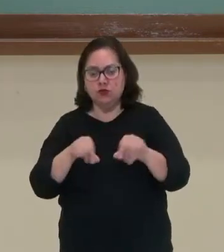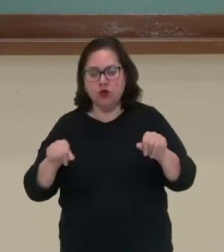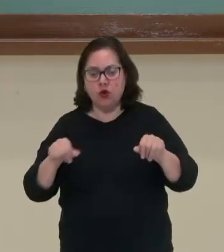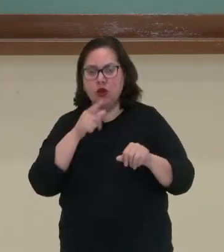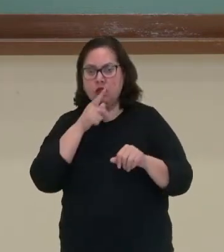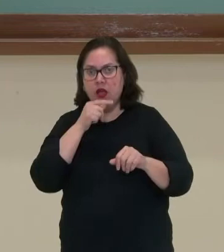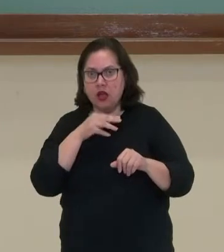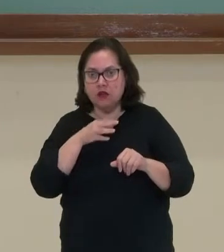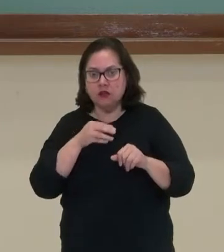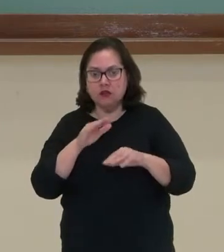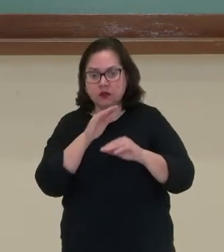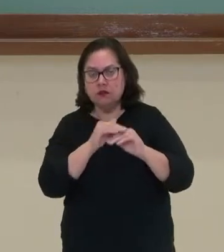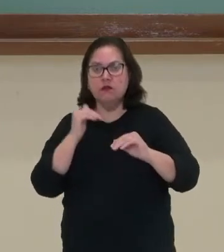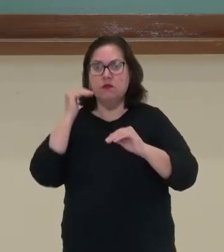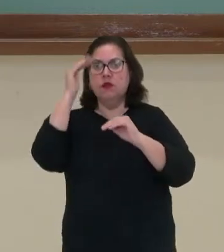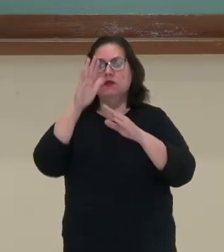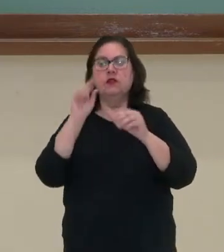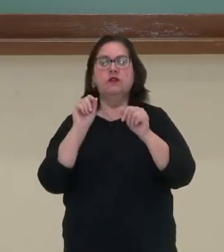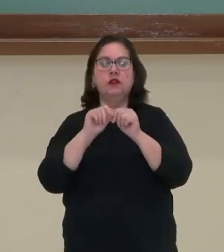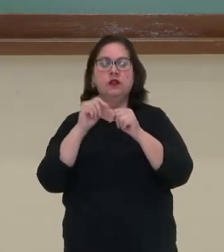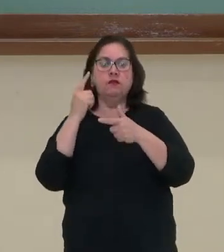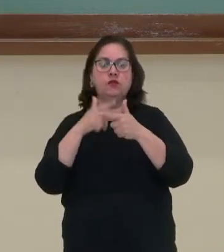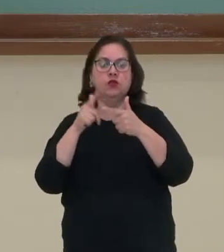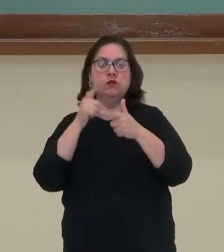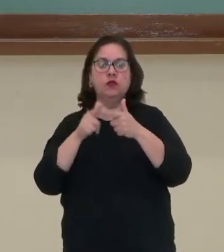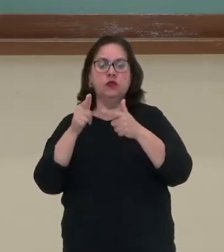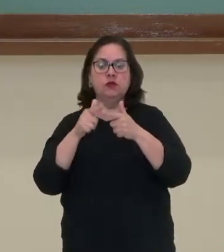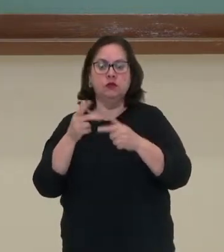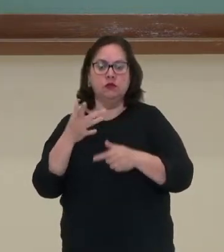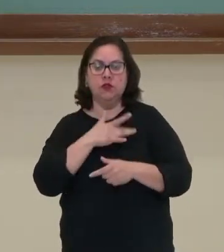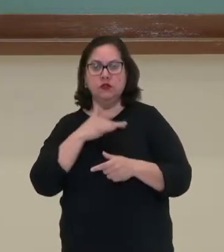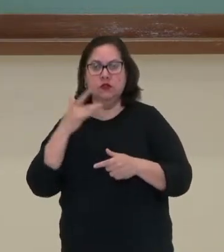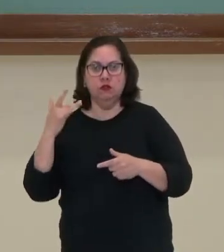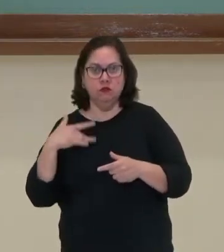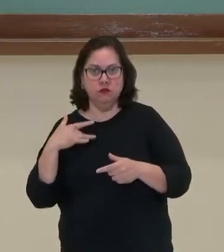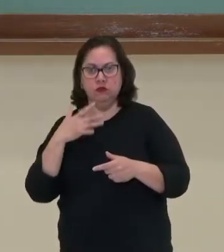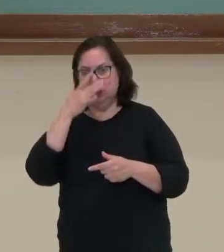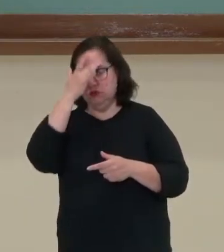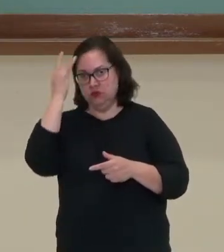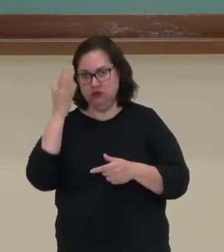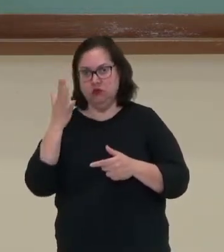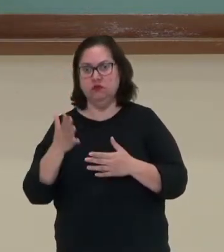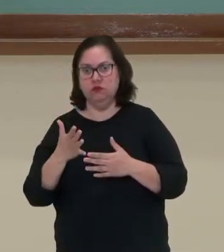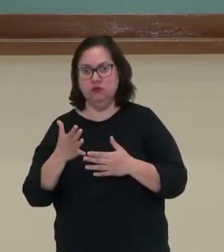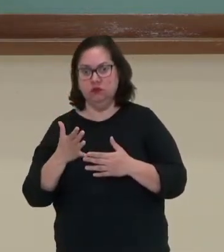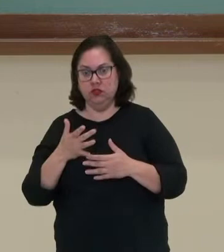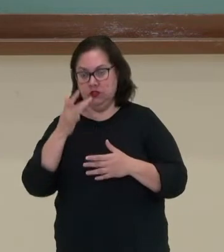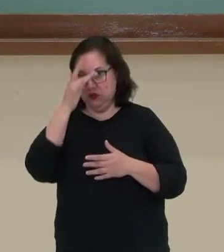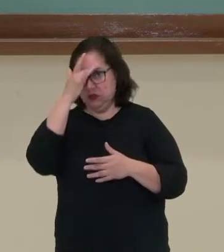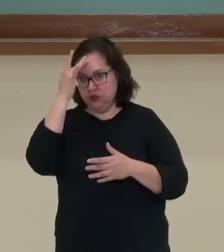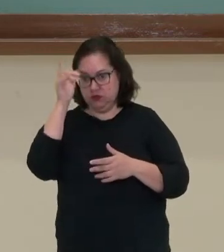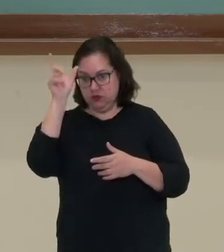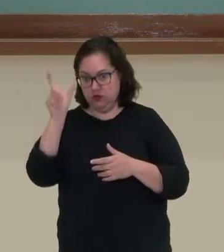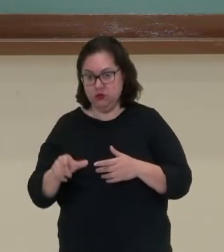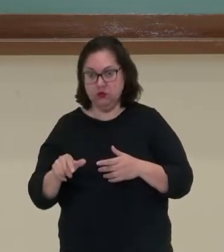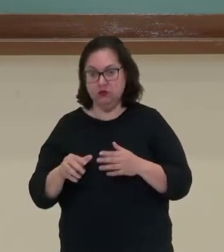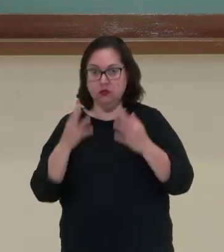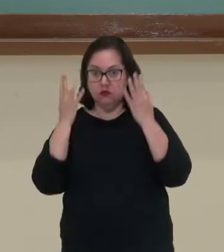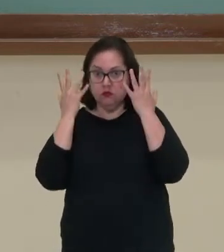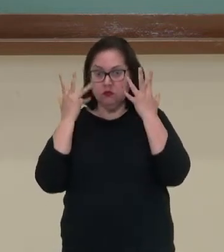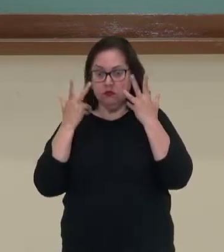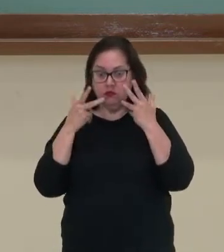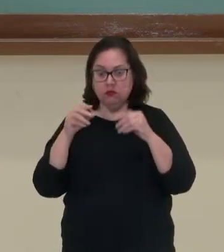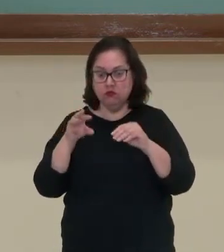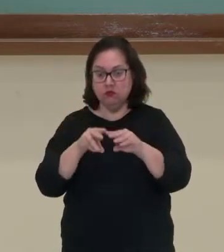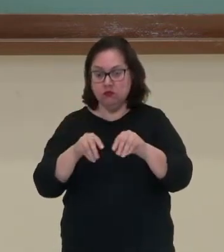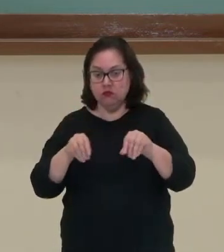aquele excesso vai causar problemas lá na saúde, né? Tanto das pessoas quanto